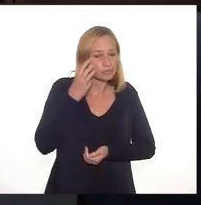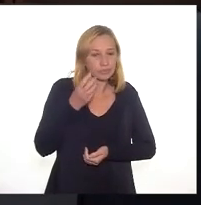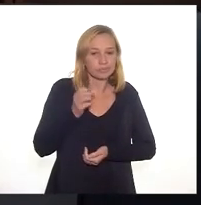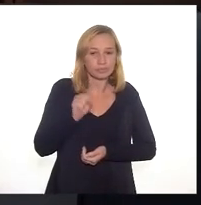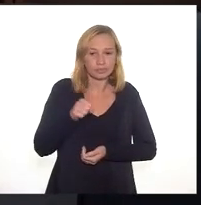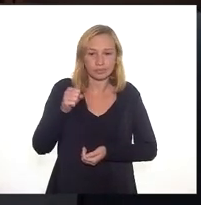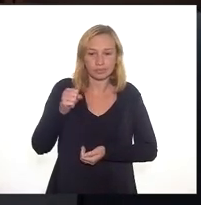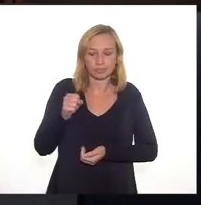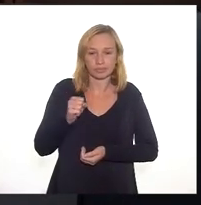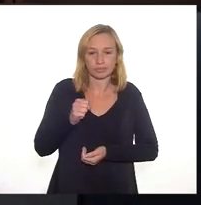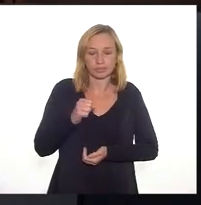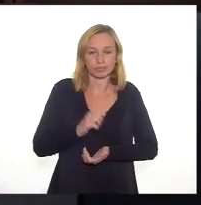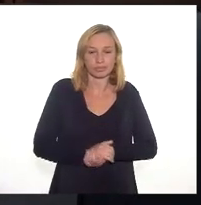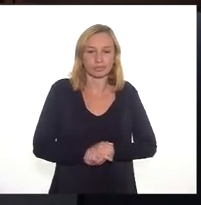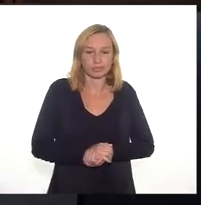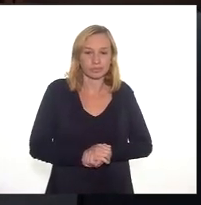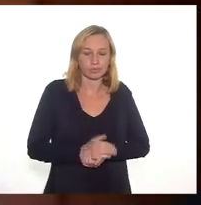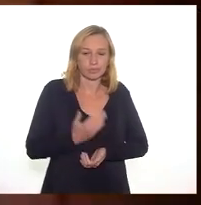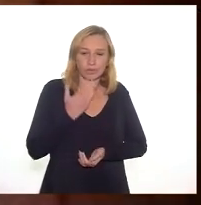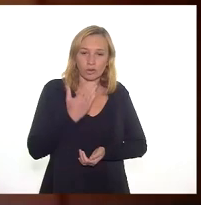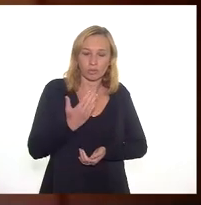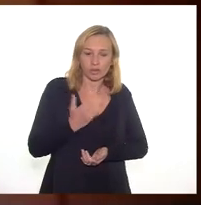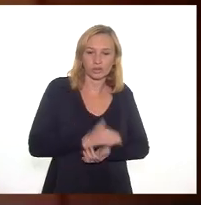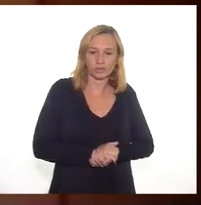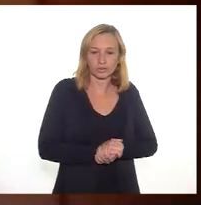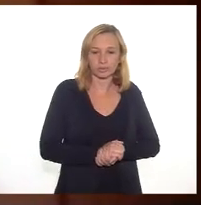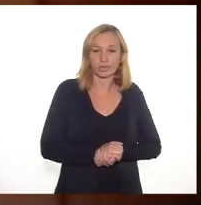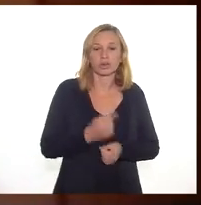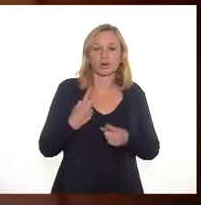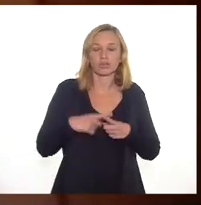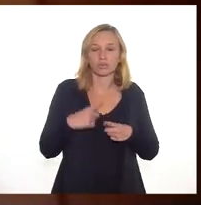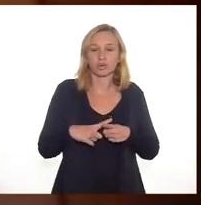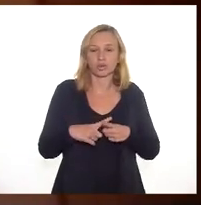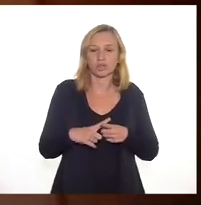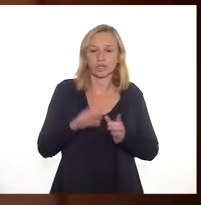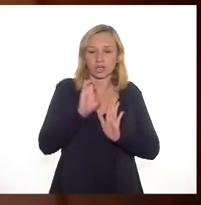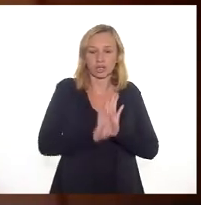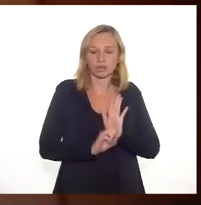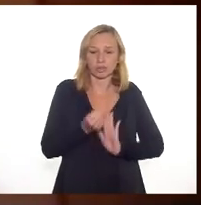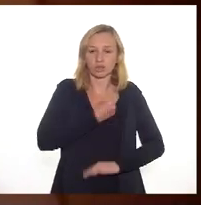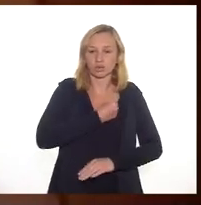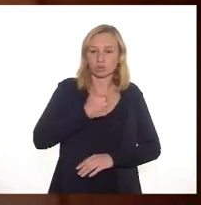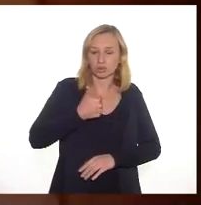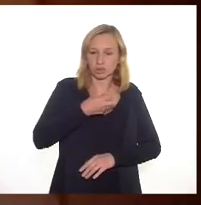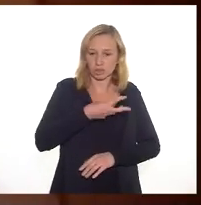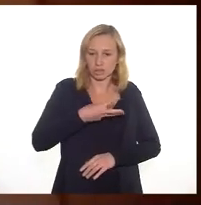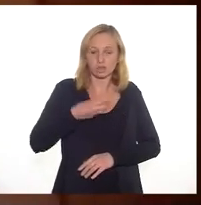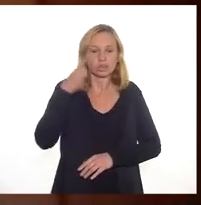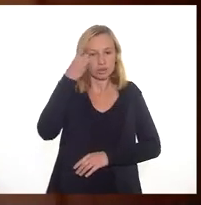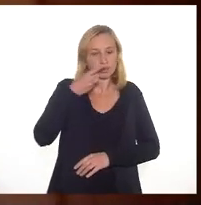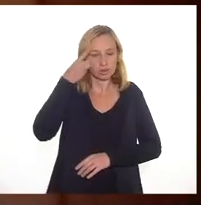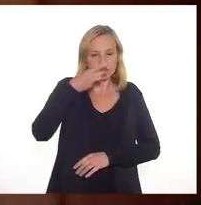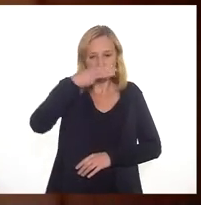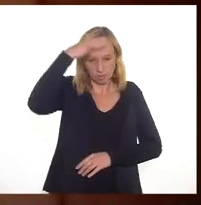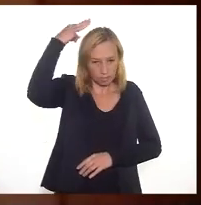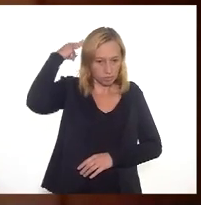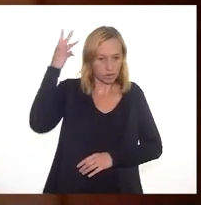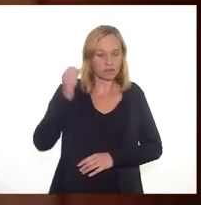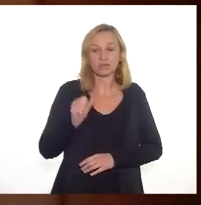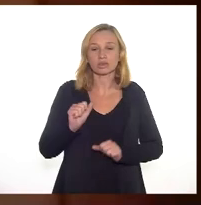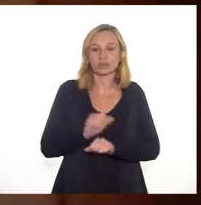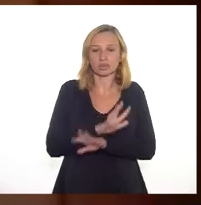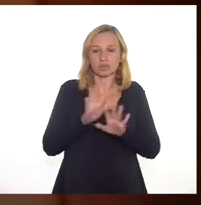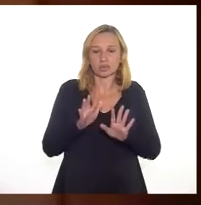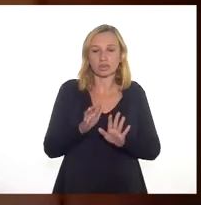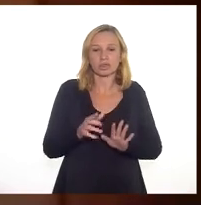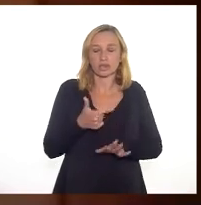Valdec. Fui eu que tinha pedido os destaques, porque a emenda número 13, deputado Márcio, é uma mera emenda de transparência.